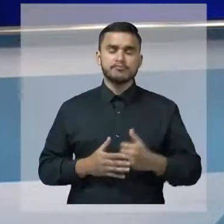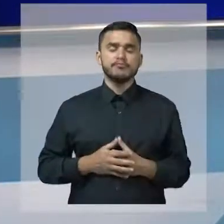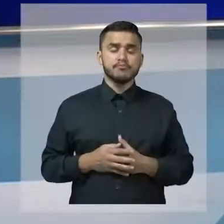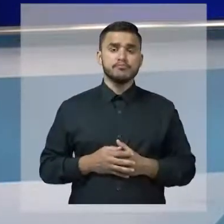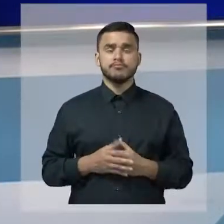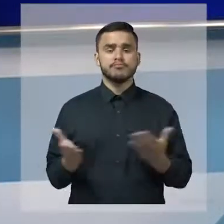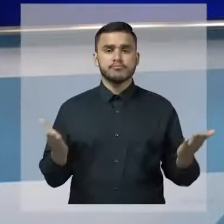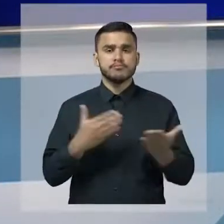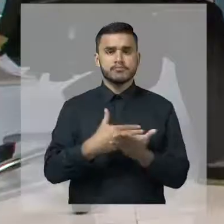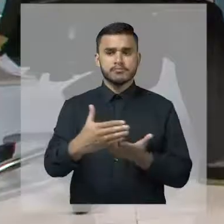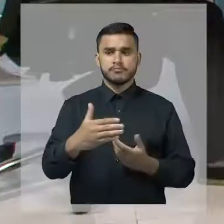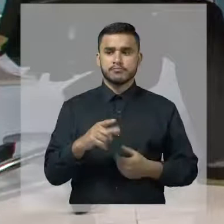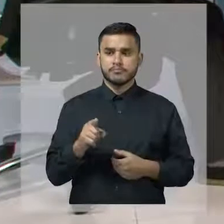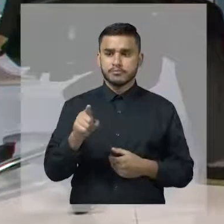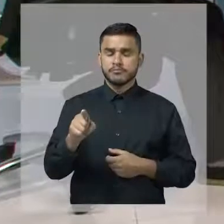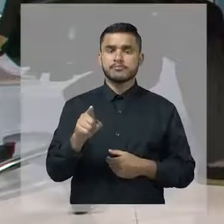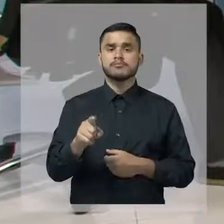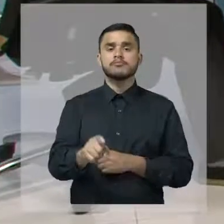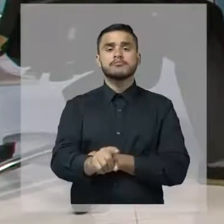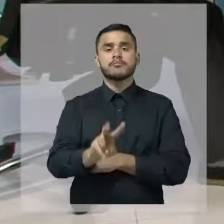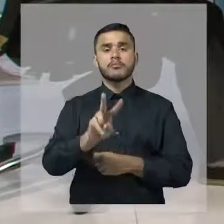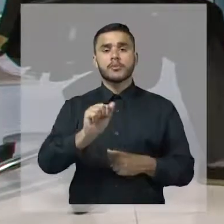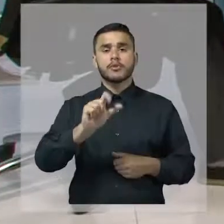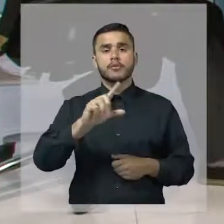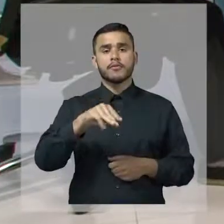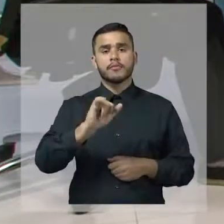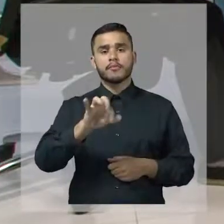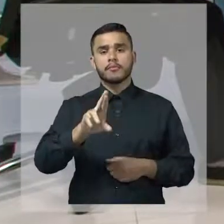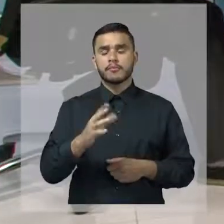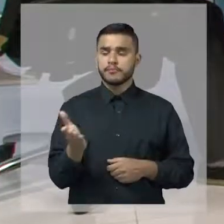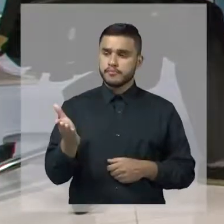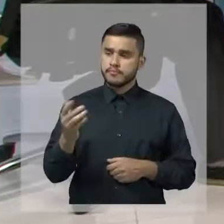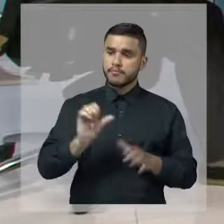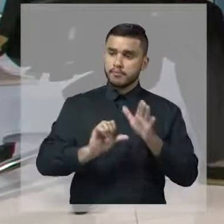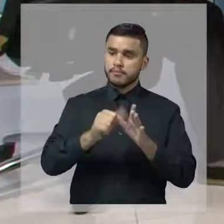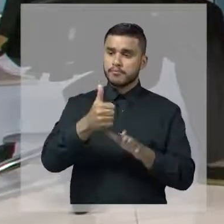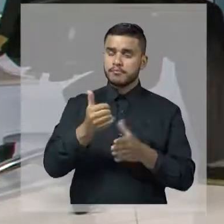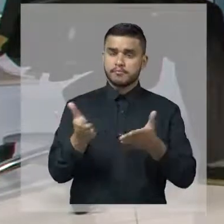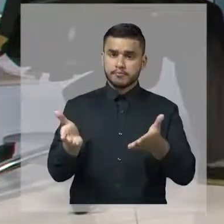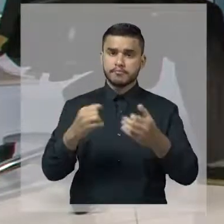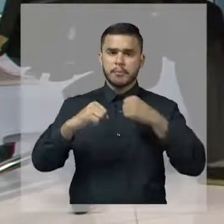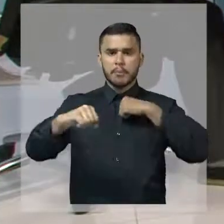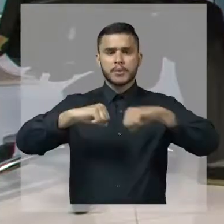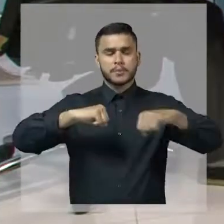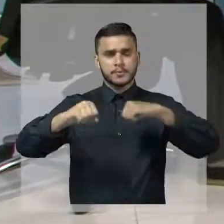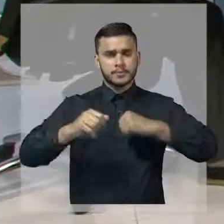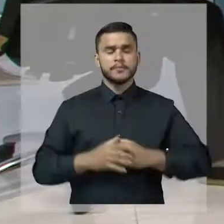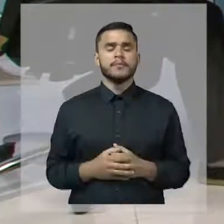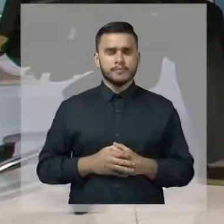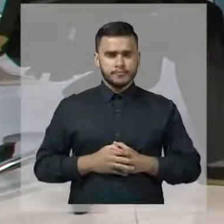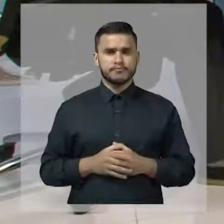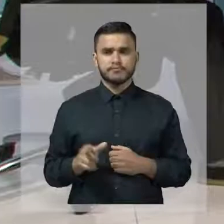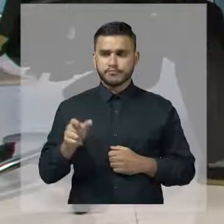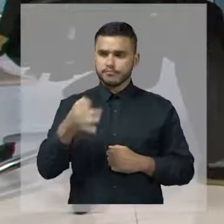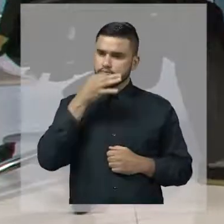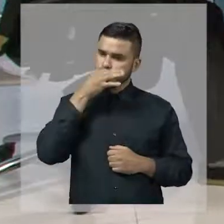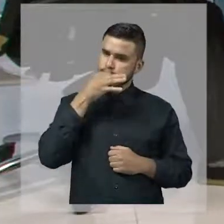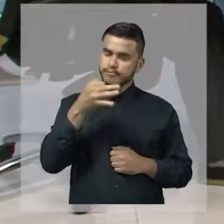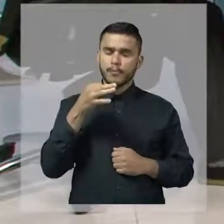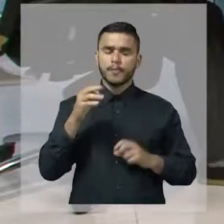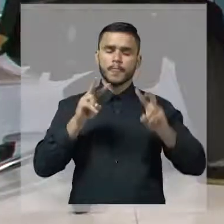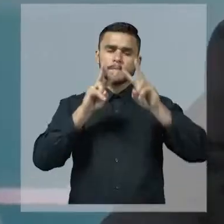queria começar com o Dr. Valmir Pontes, que nos dá a honra de participar pela primeira vez aqui do debate, sobre qual é a sua